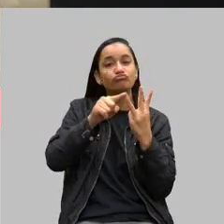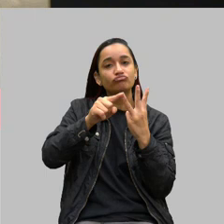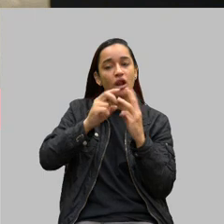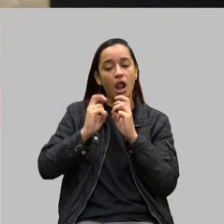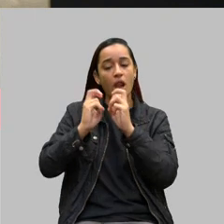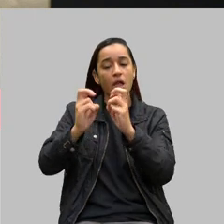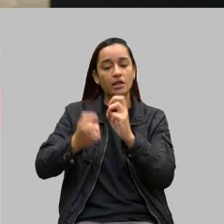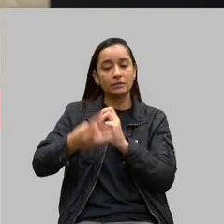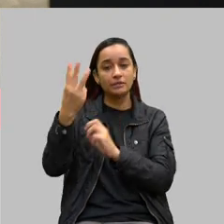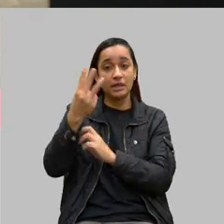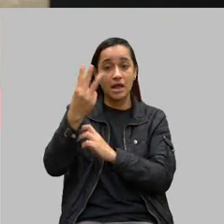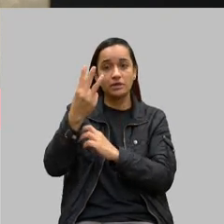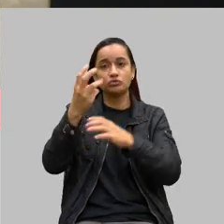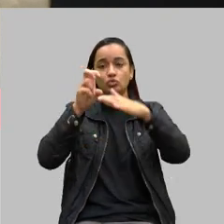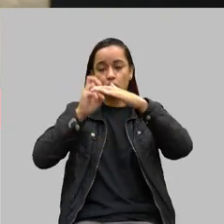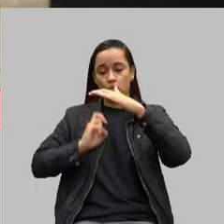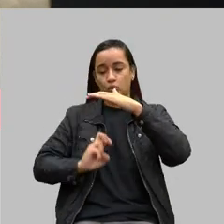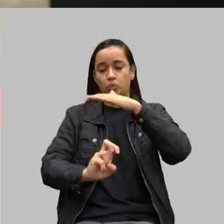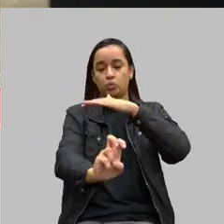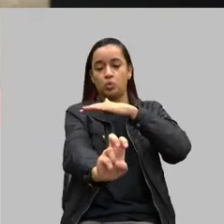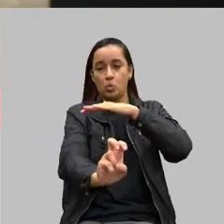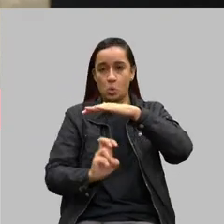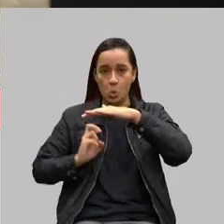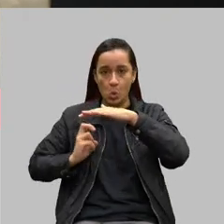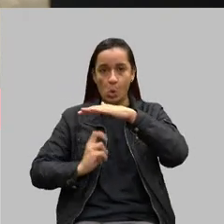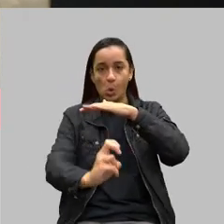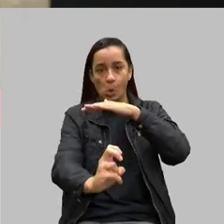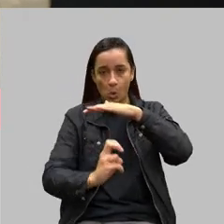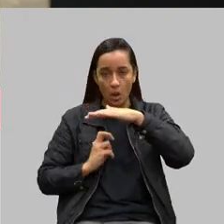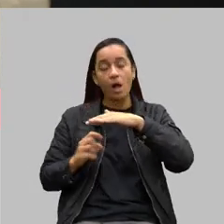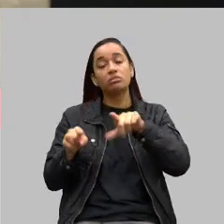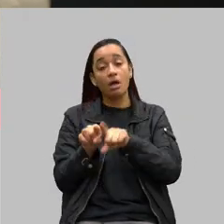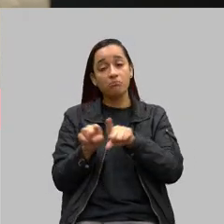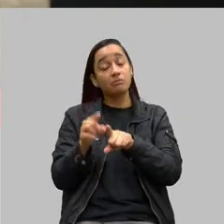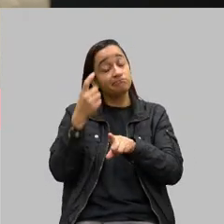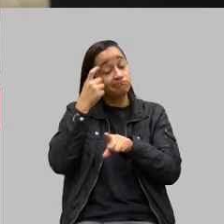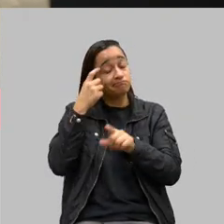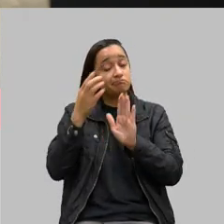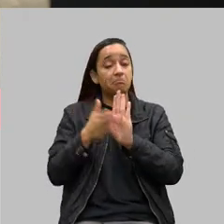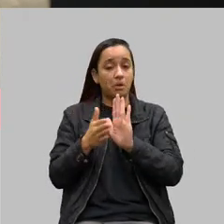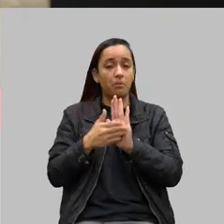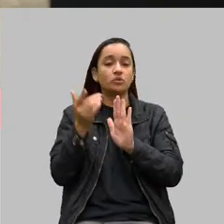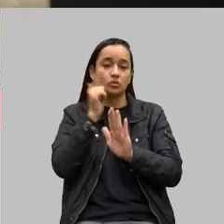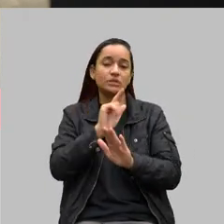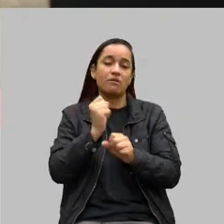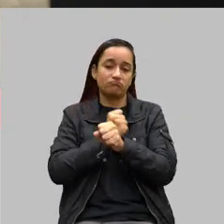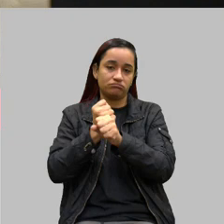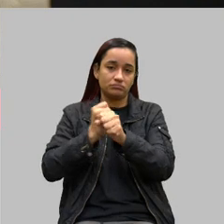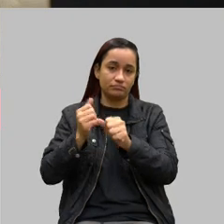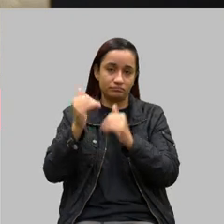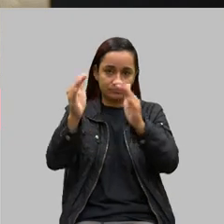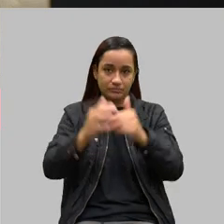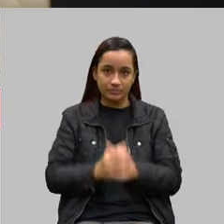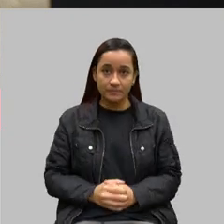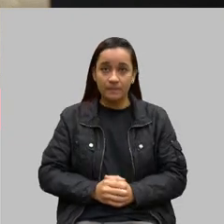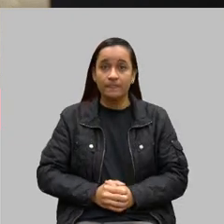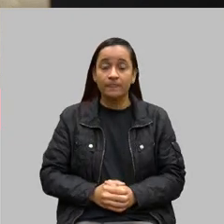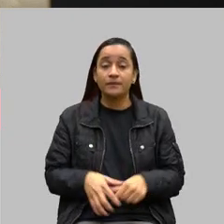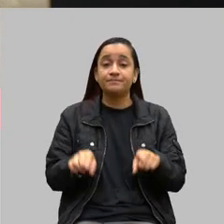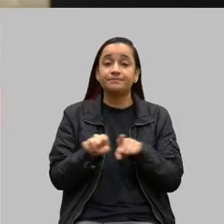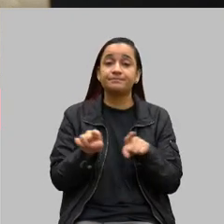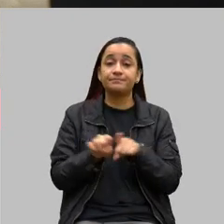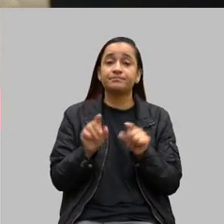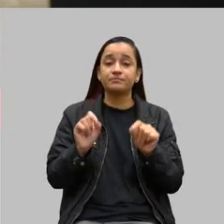que estão no pipeline também da secretaria de infraestrutura eh e eu queria também fazer aqui o destaque ao Rodoanel né o Rodoanel